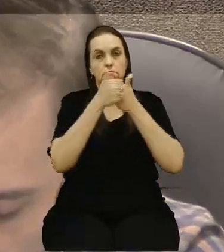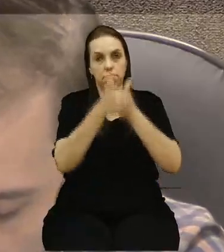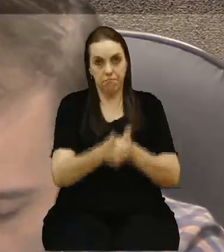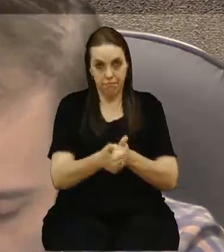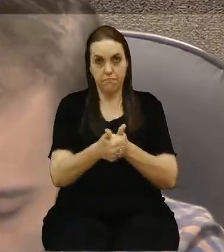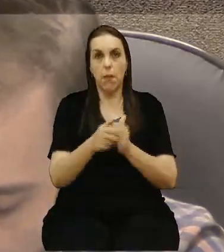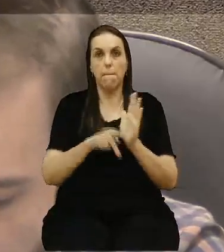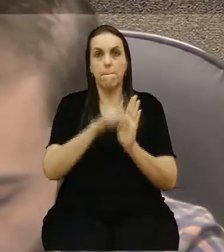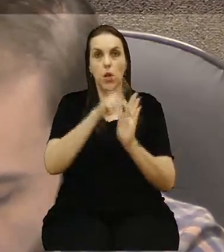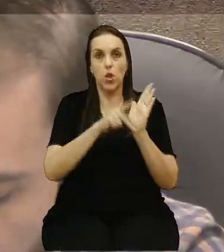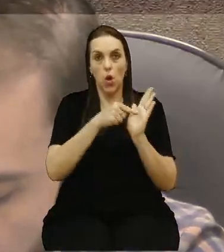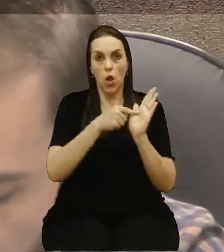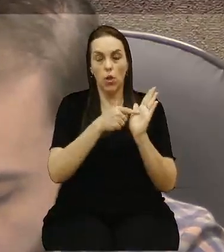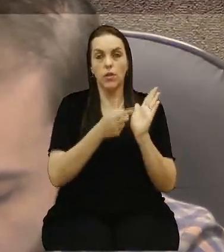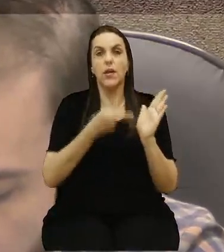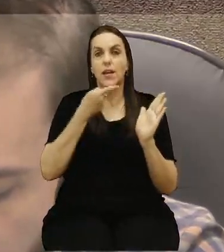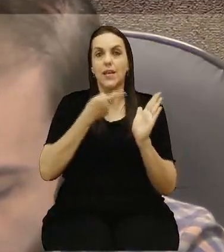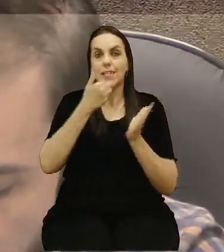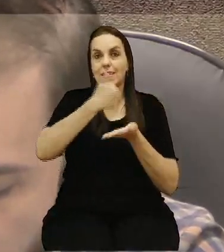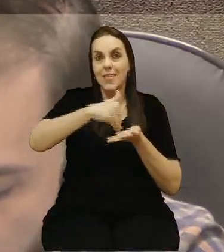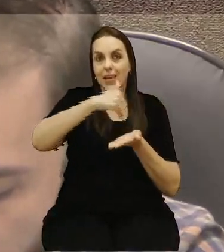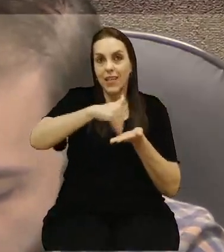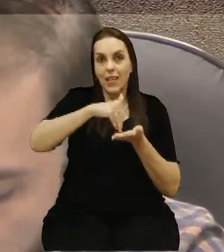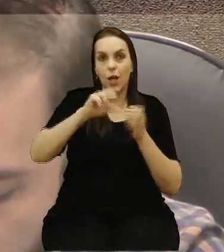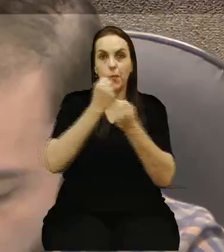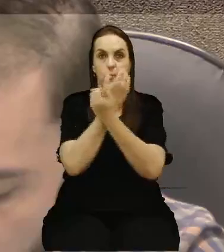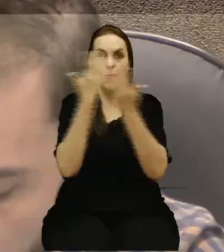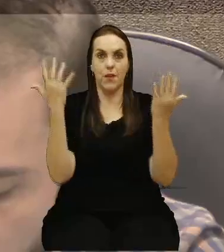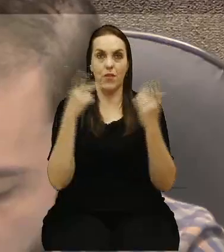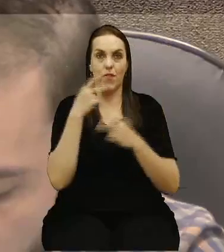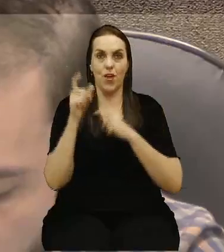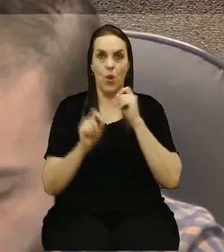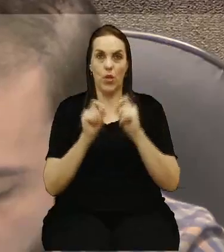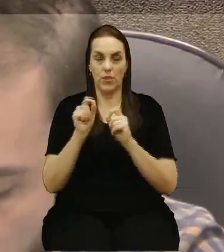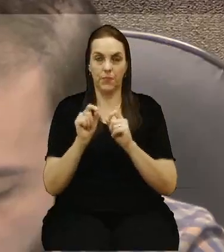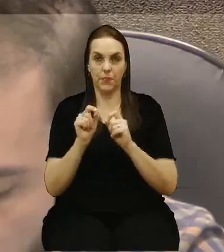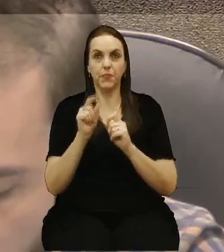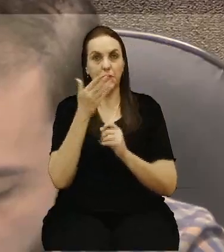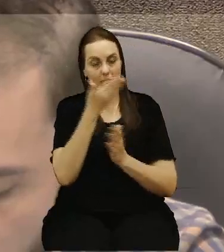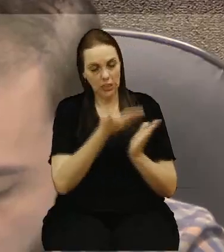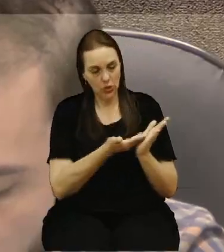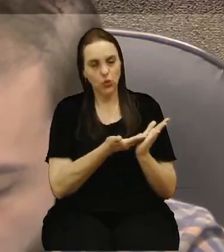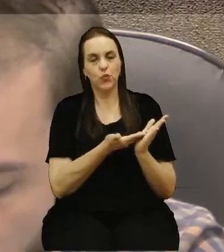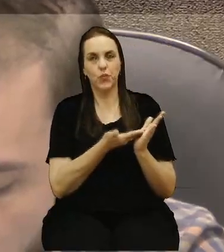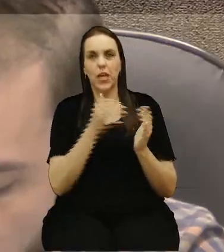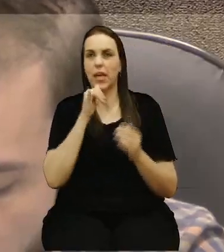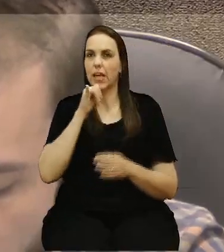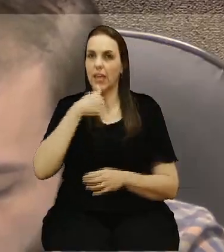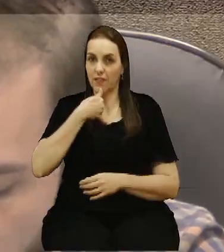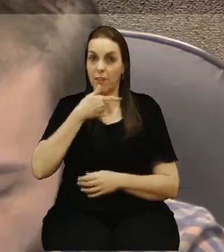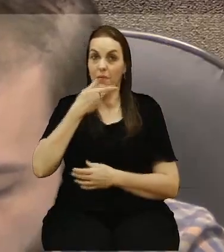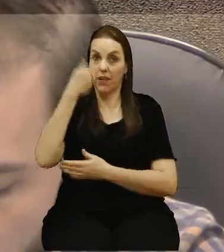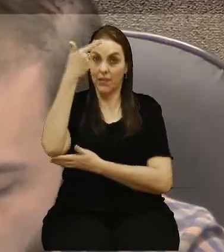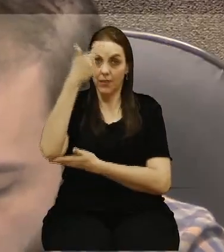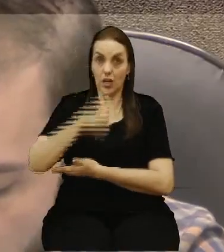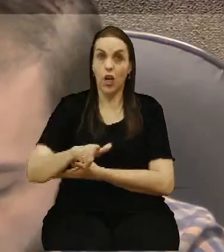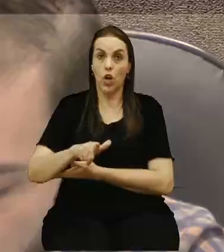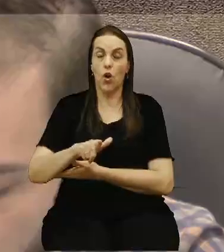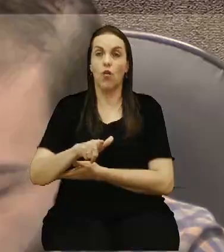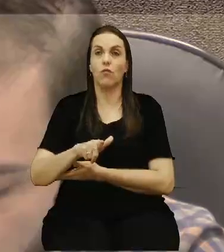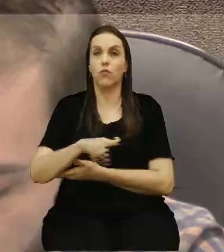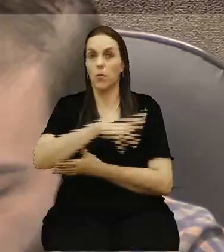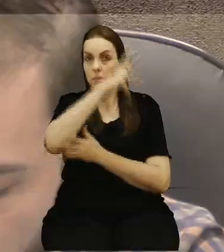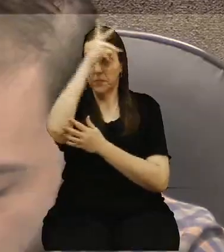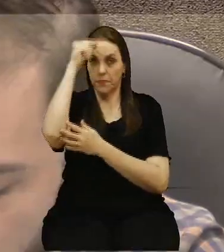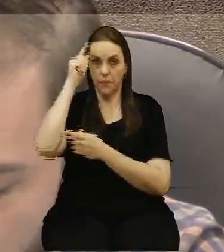Essa é a fala do secretário do Meio Ambiente. E, infelizmente, a gente tem que falar mais uma vez do poder público,